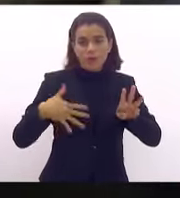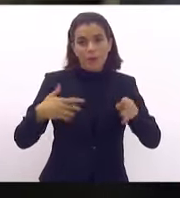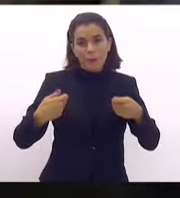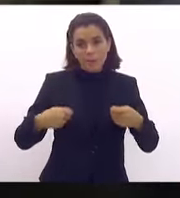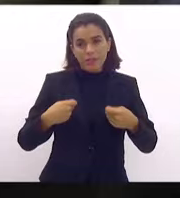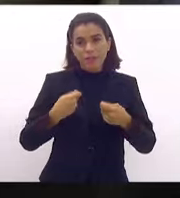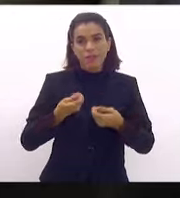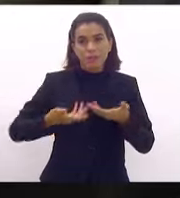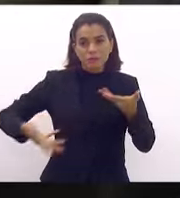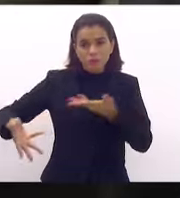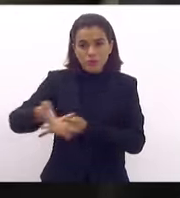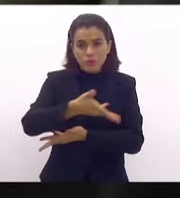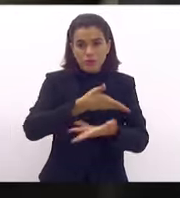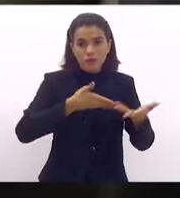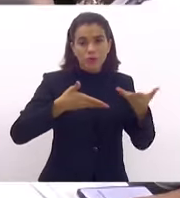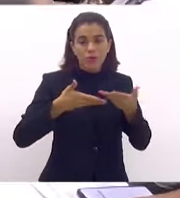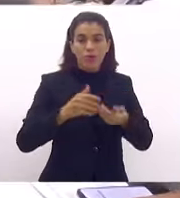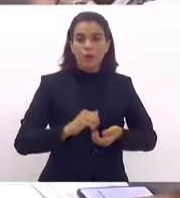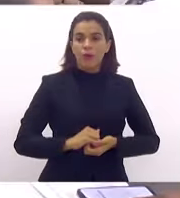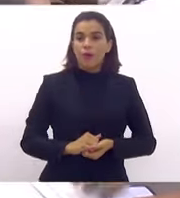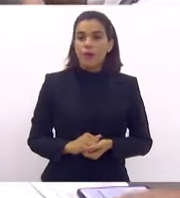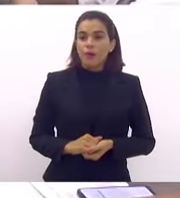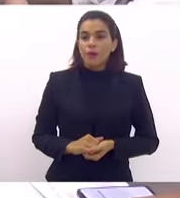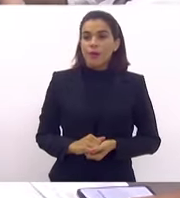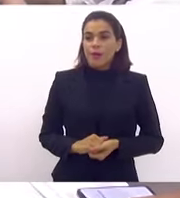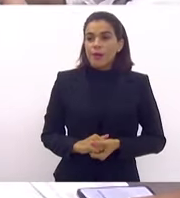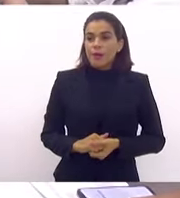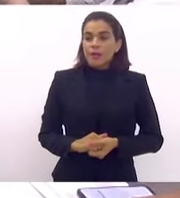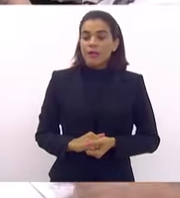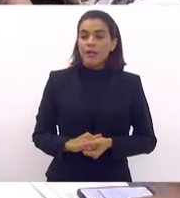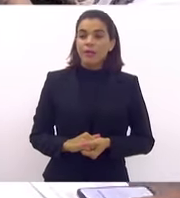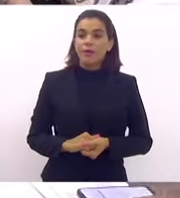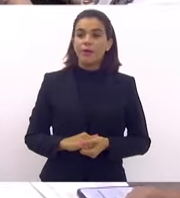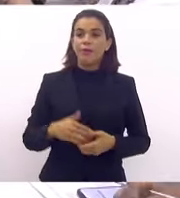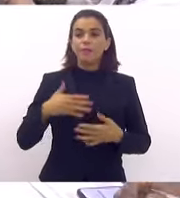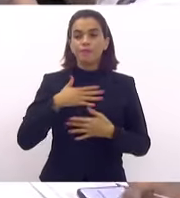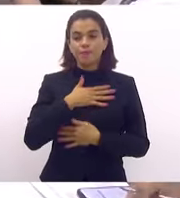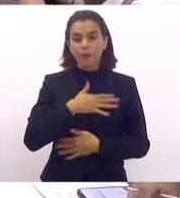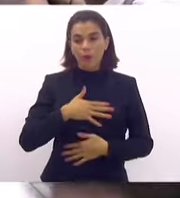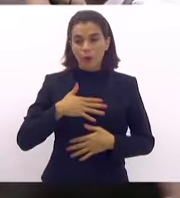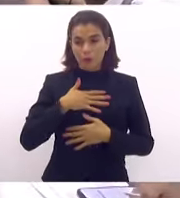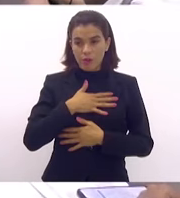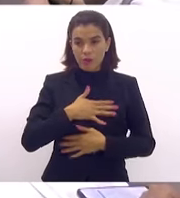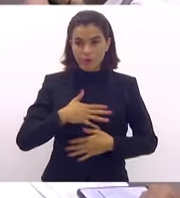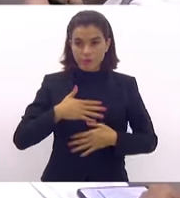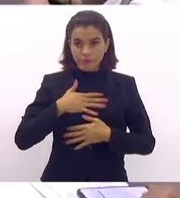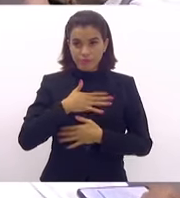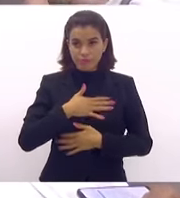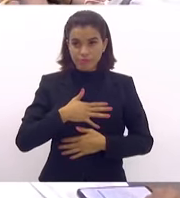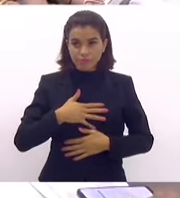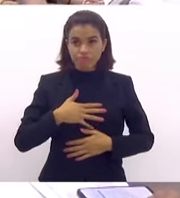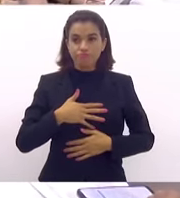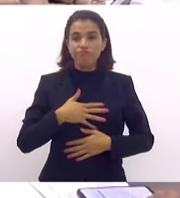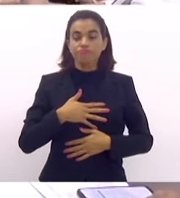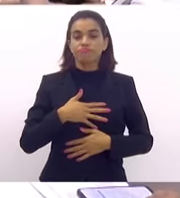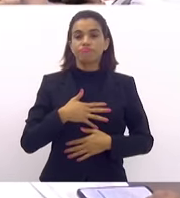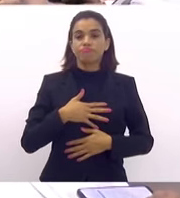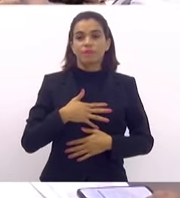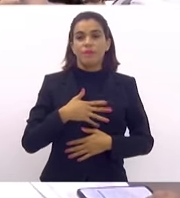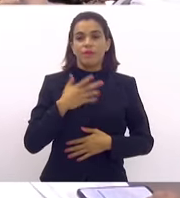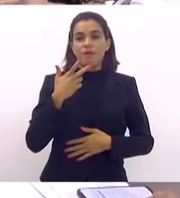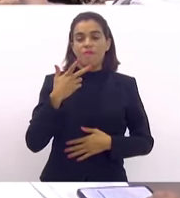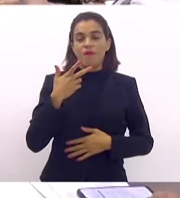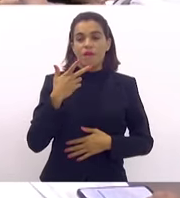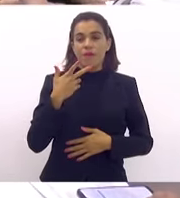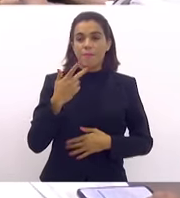grande preocupação à tona. Presidente, me permite, eu gostaria de fazer o seguinte. Acho que o tema merece